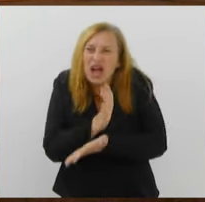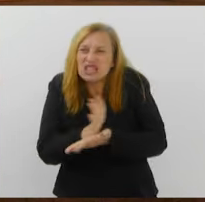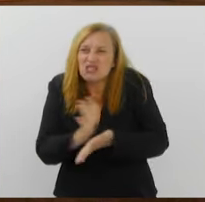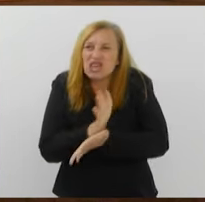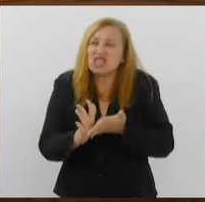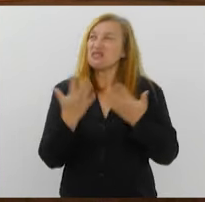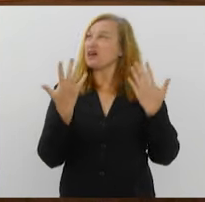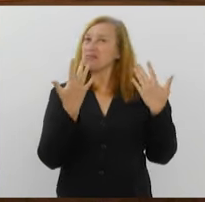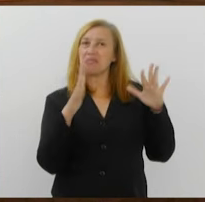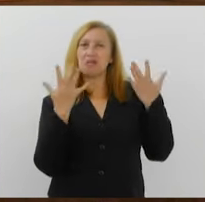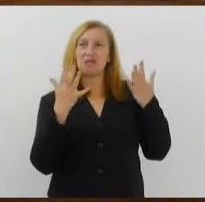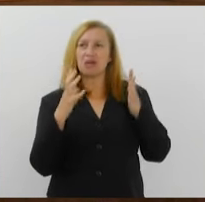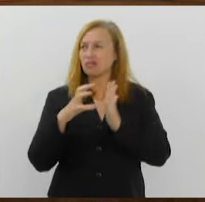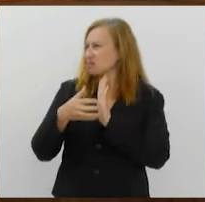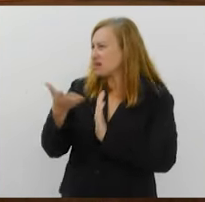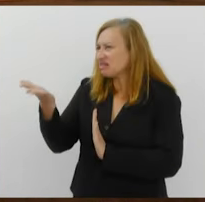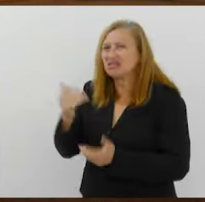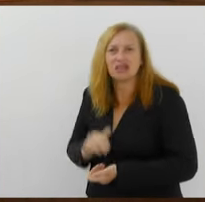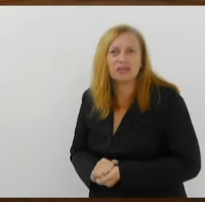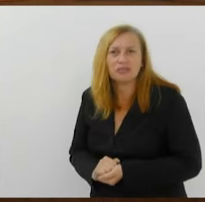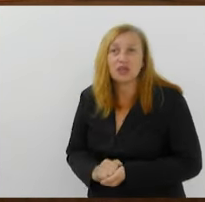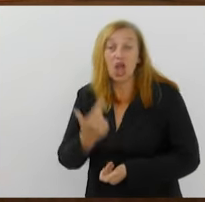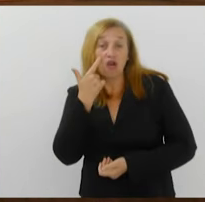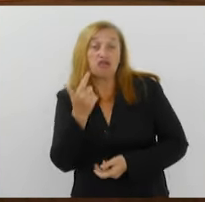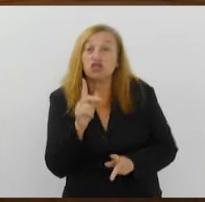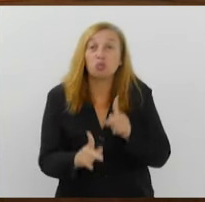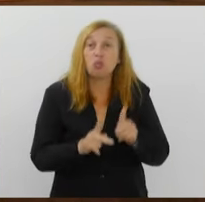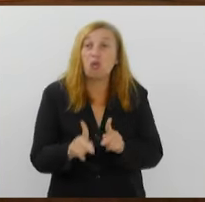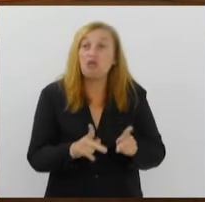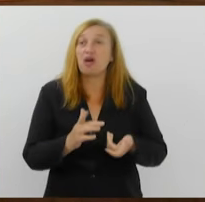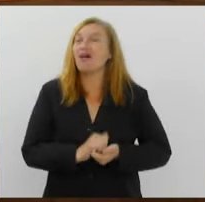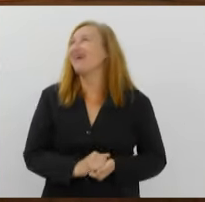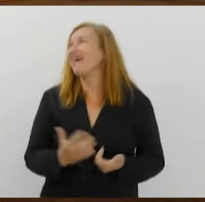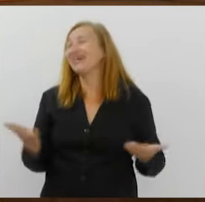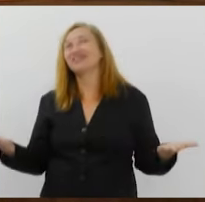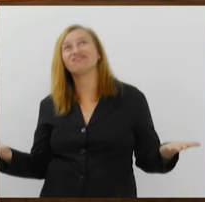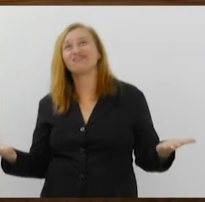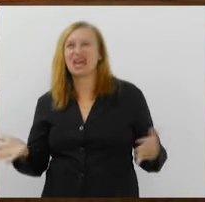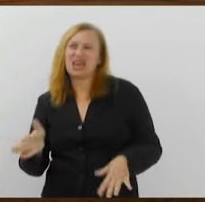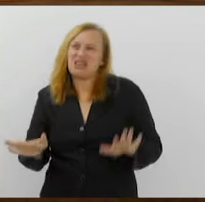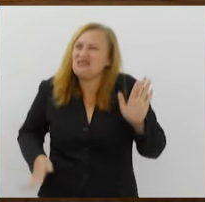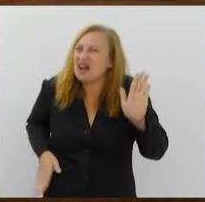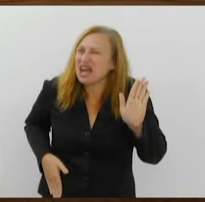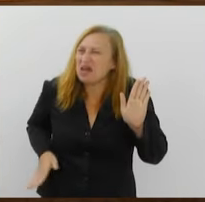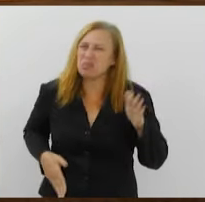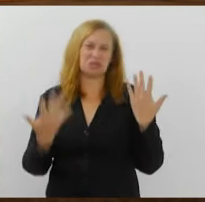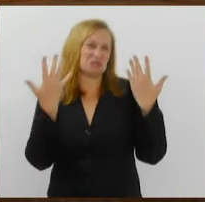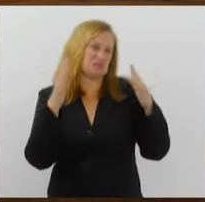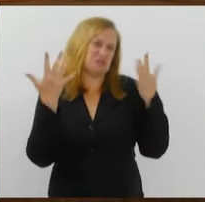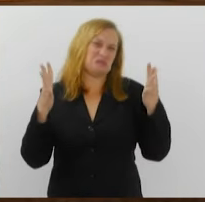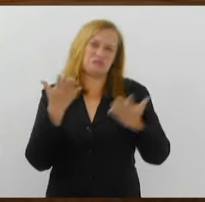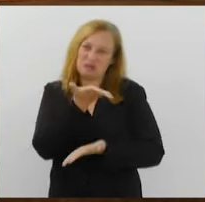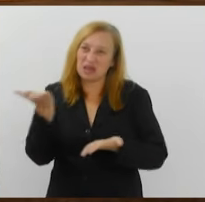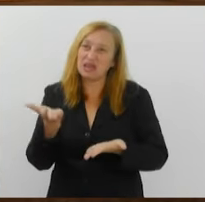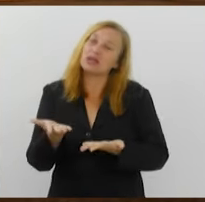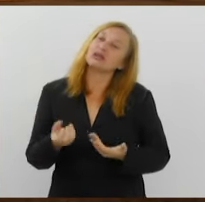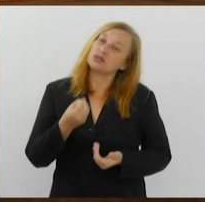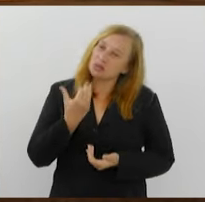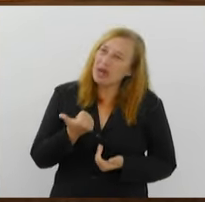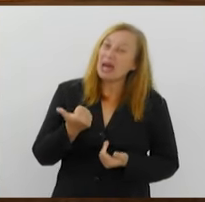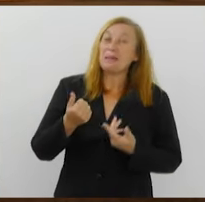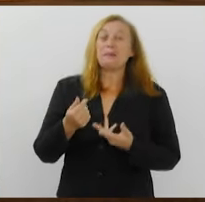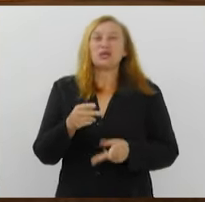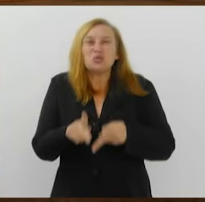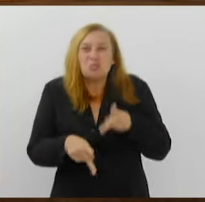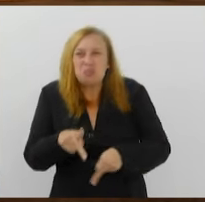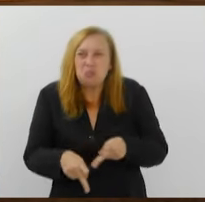bater palma para esses partidos, sabe? Às vezes eu vejo a população... O vagabundo bater palma para eles, tudo bem. Mas a população de